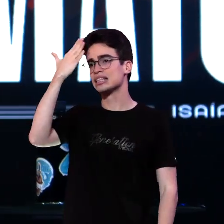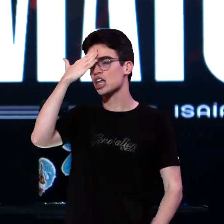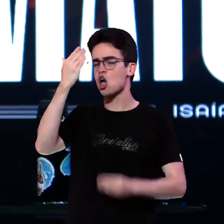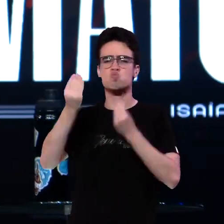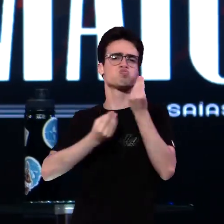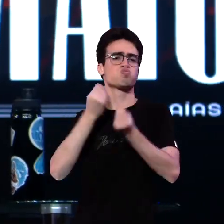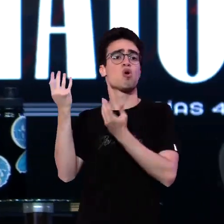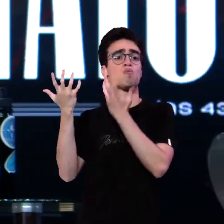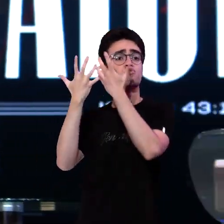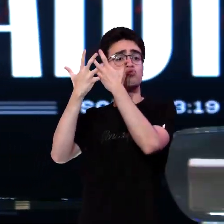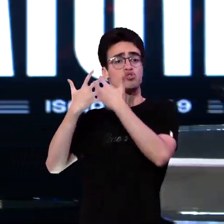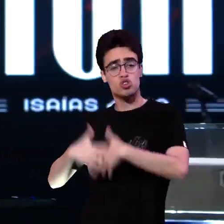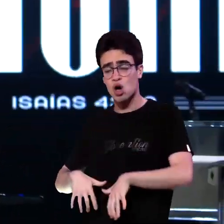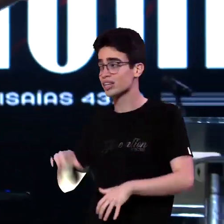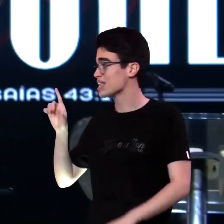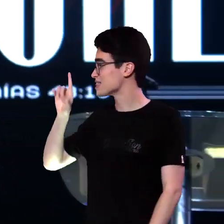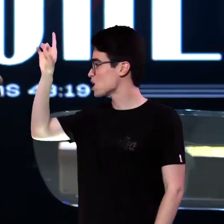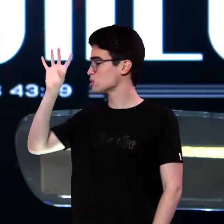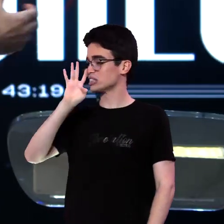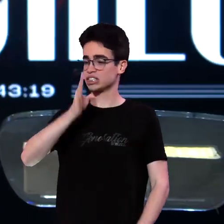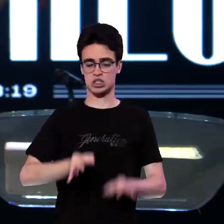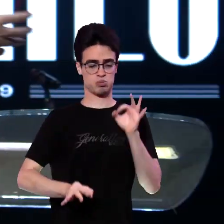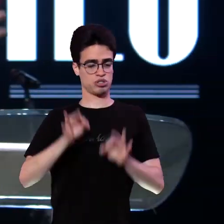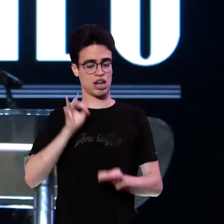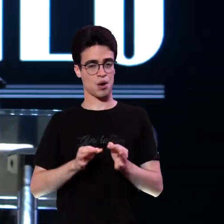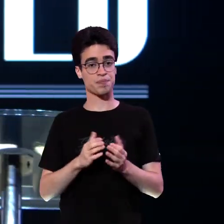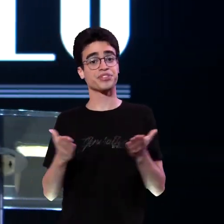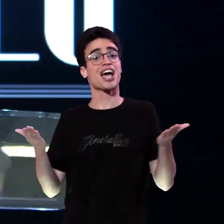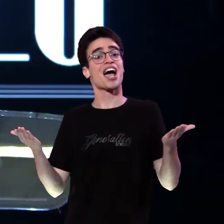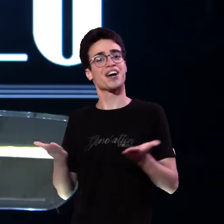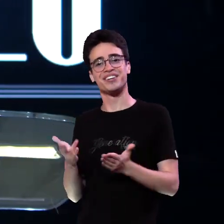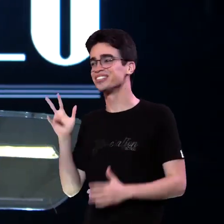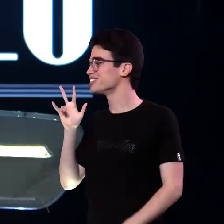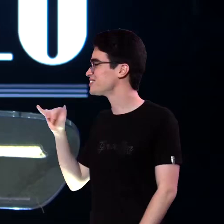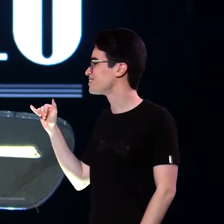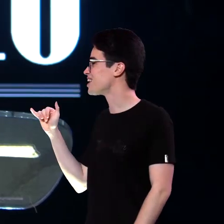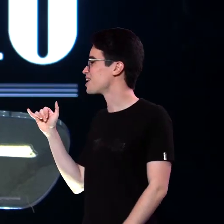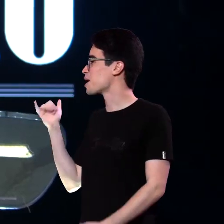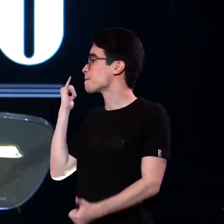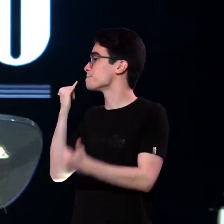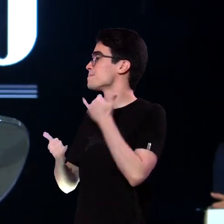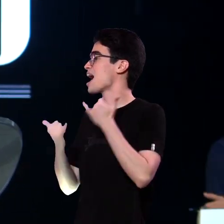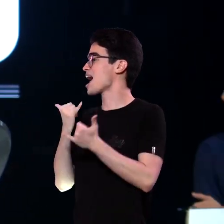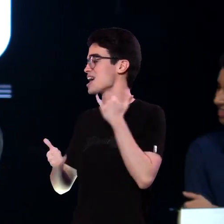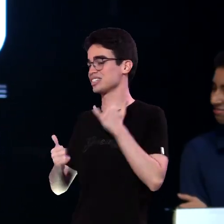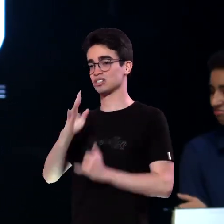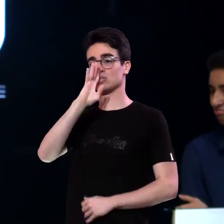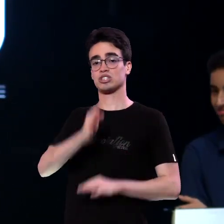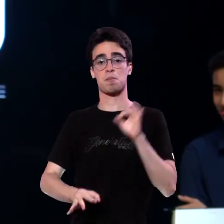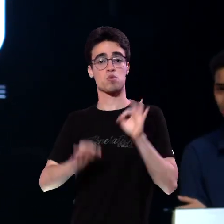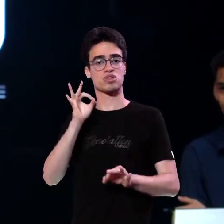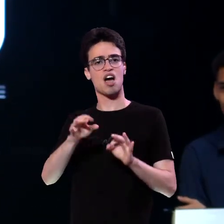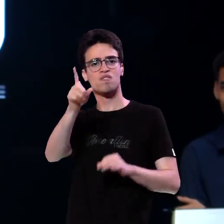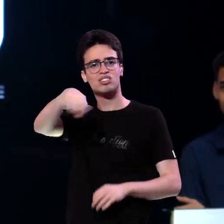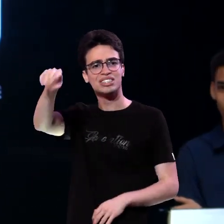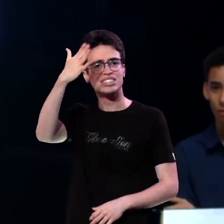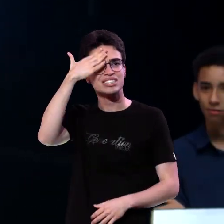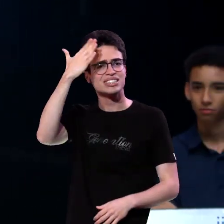Deus. Por isso eu trouxe aqui um povo, a gente vai simular um tribunal aqui. Quem sabe como funciona um